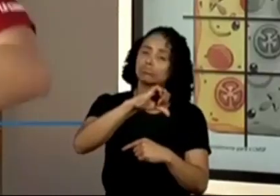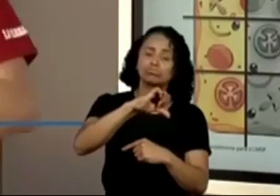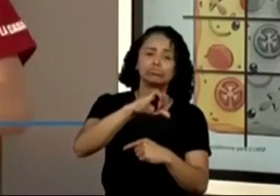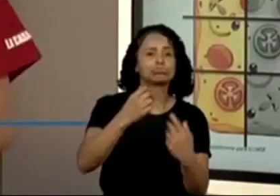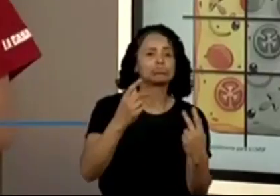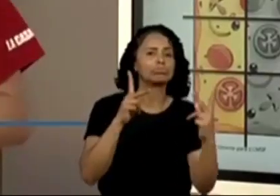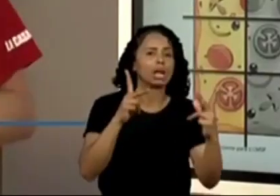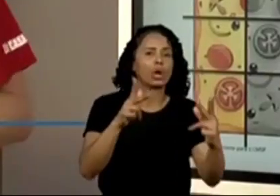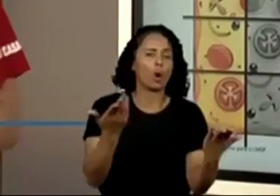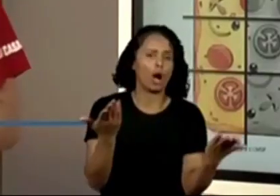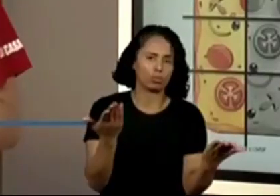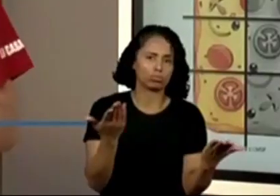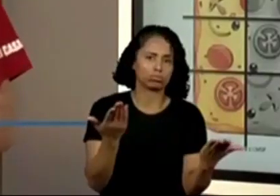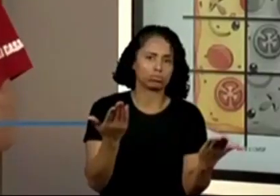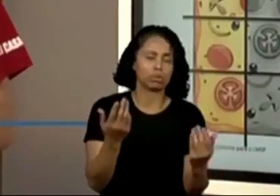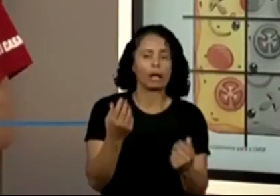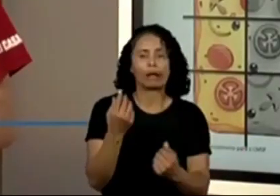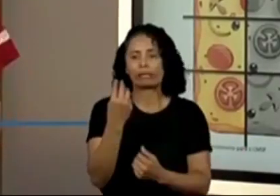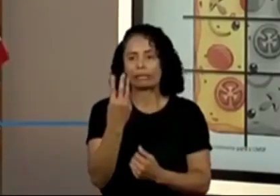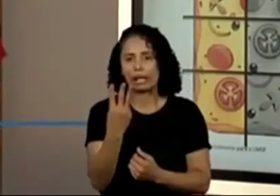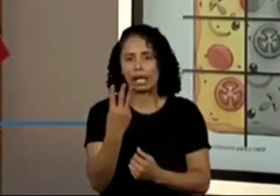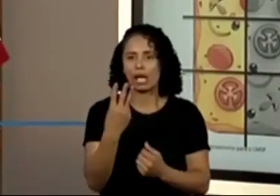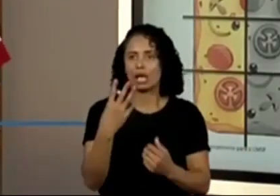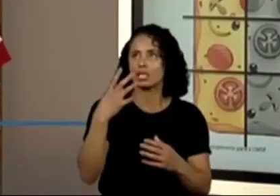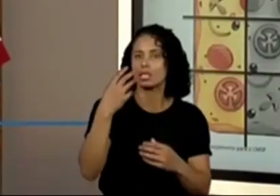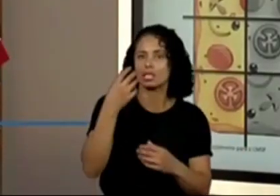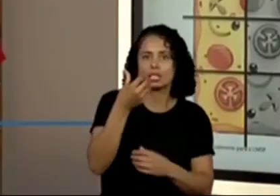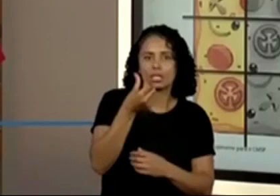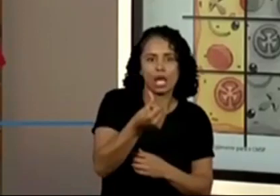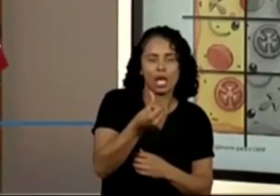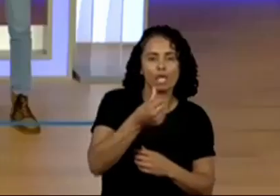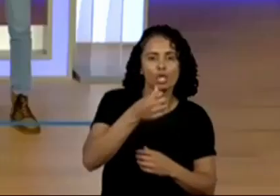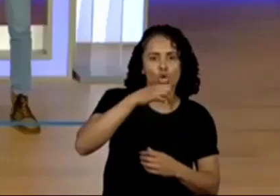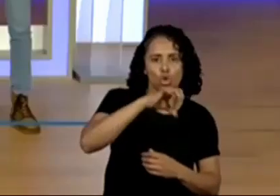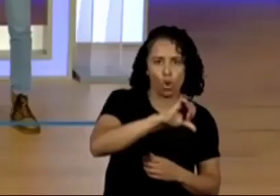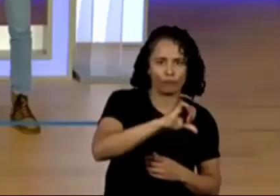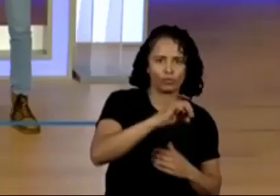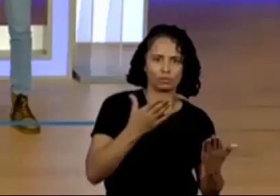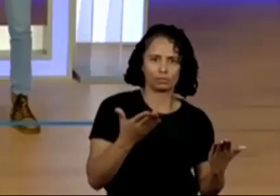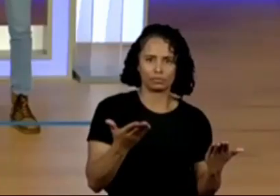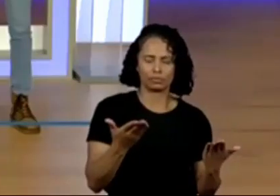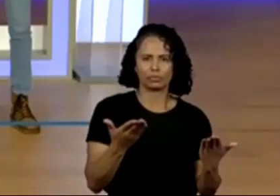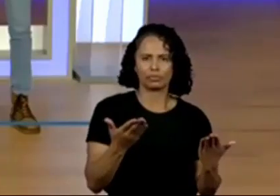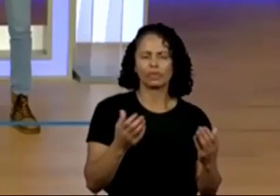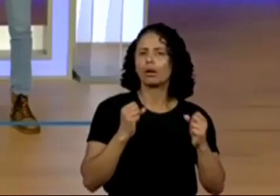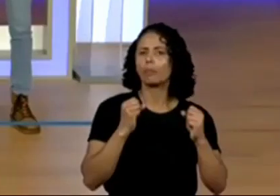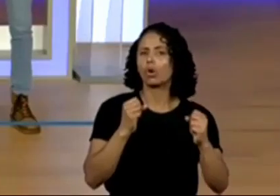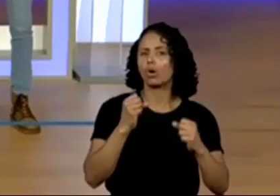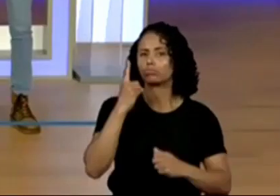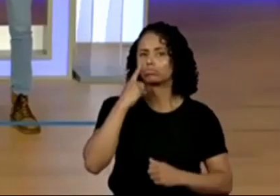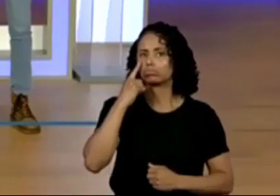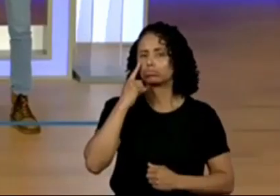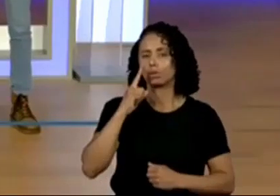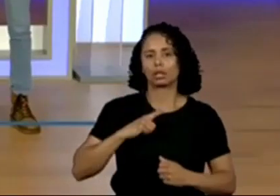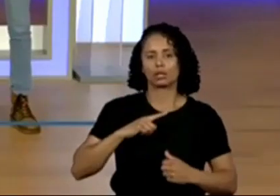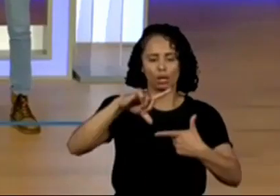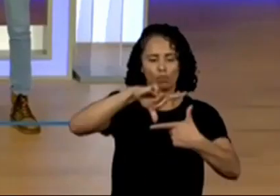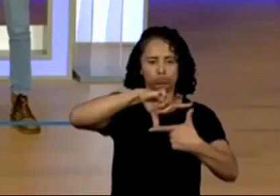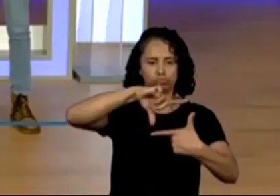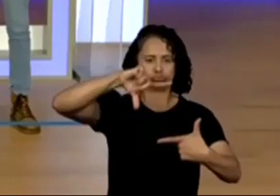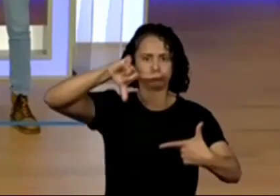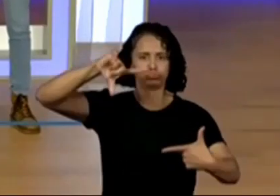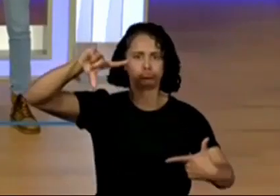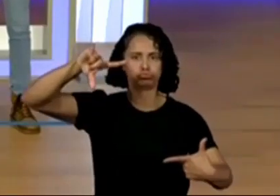uma das ideias também que vocês podem fazer o contrário, né, Joelson? Isso, a gente consegue verificar olhando para esse todo dividido, então fica